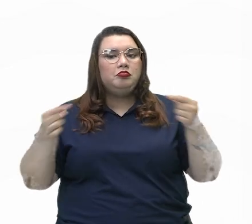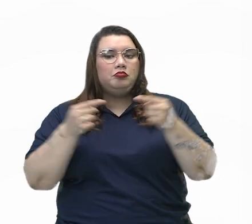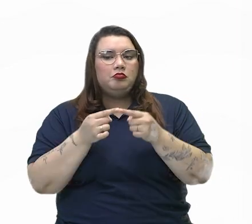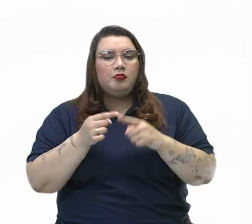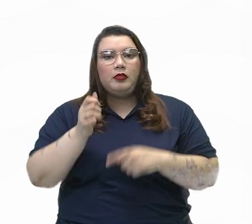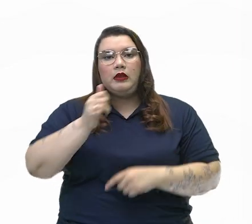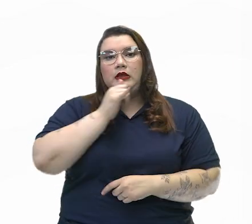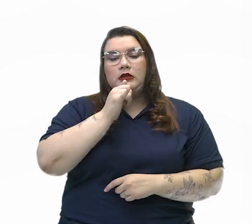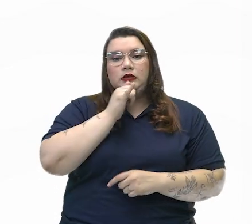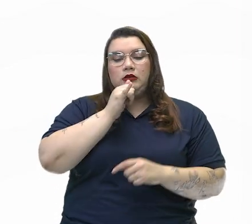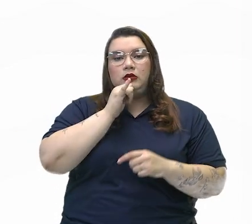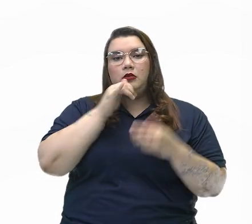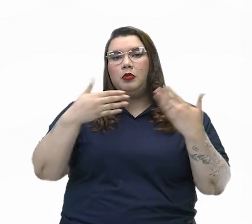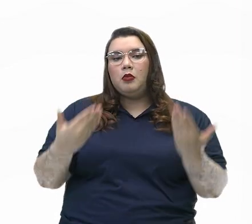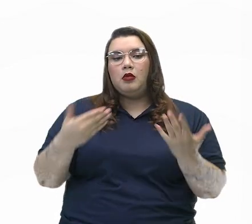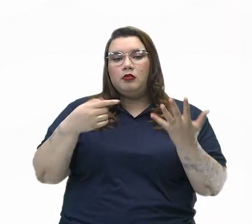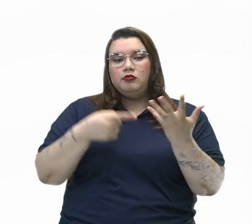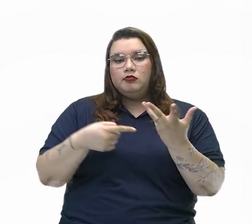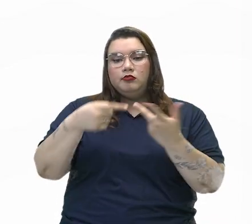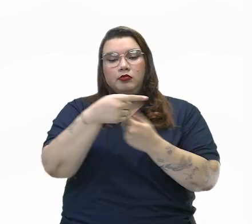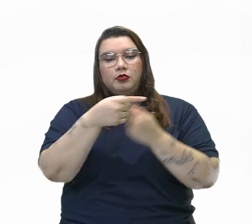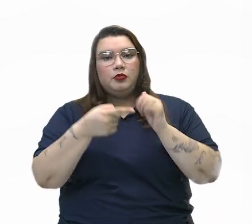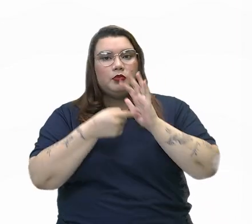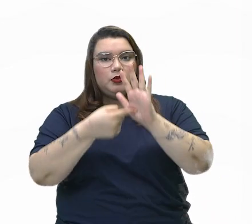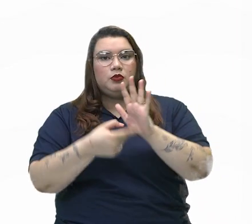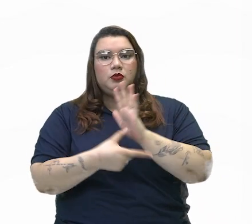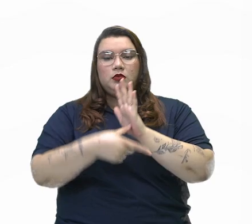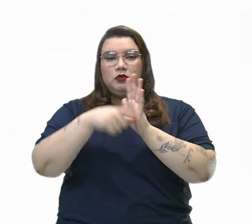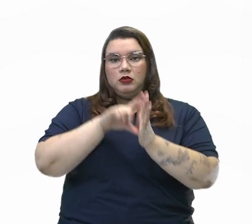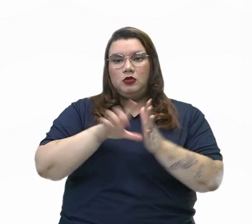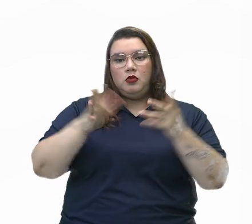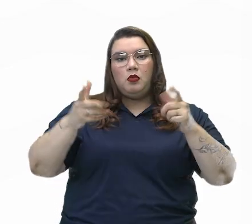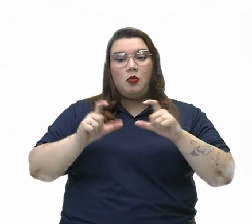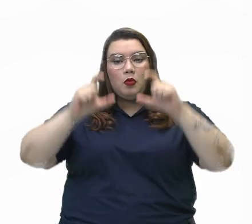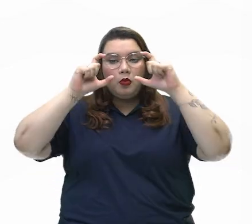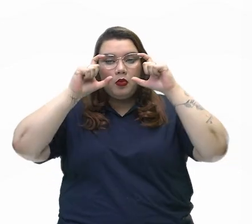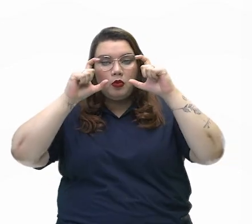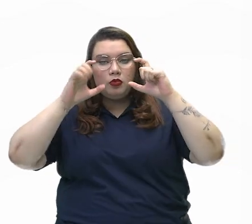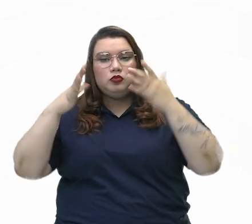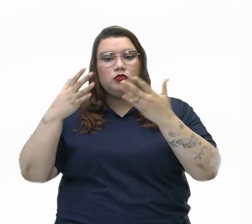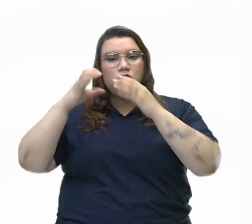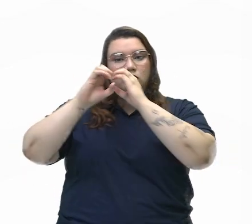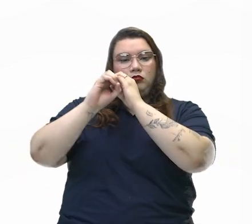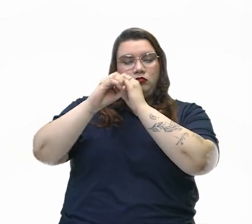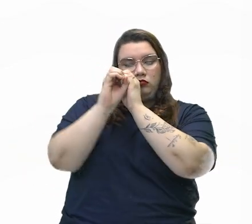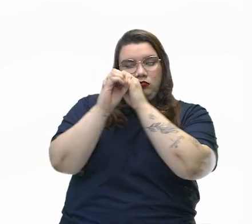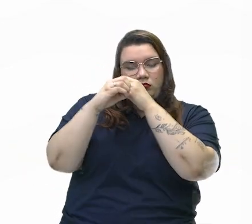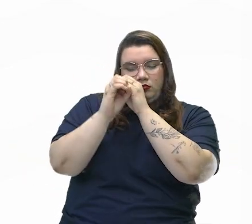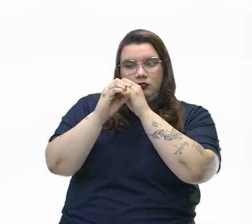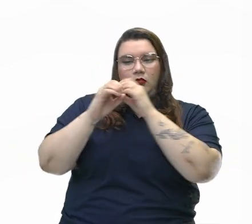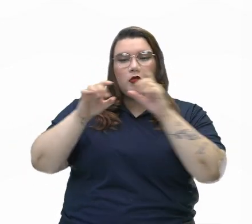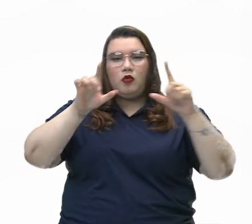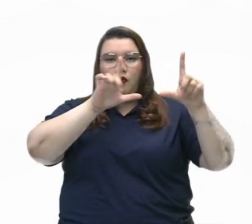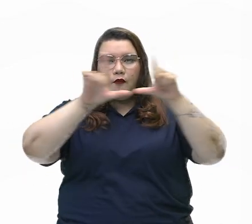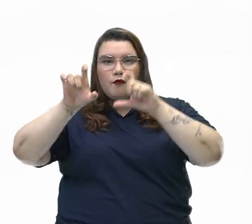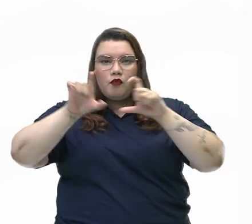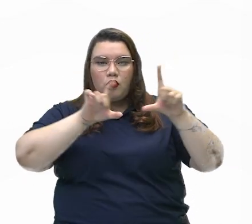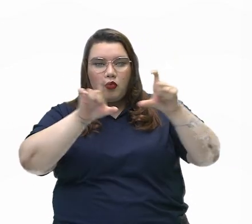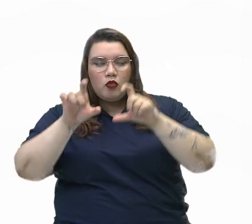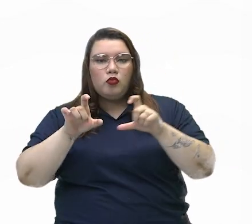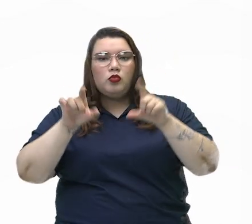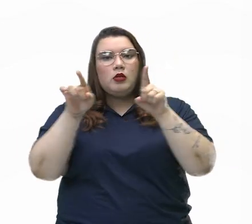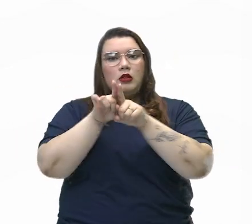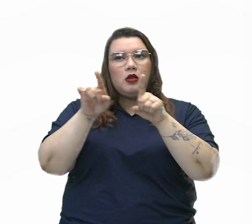em diversas aplicações, como nós vimos ali, né, no nosso cenário, óculos, microscópios,